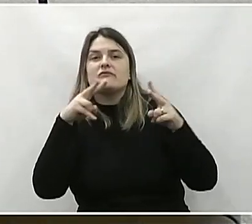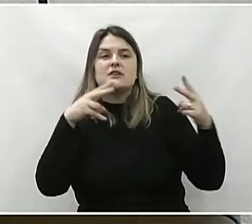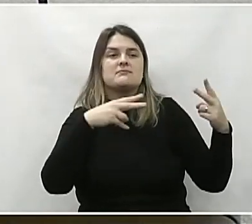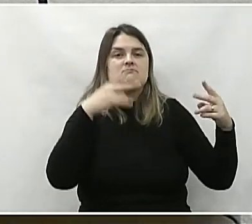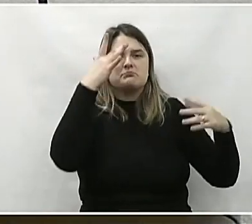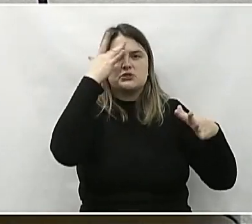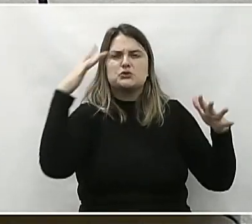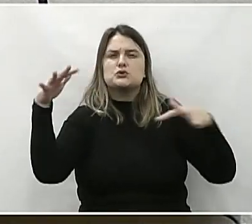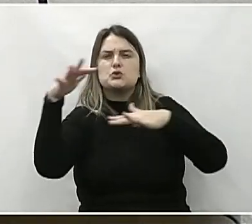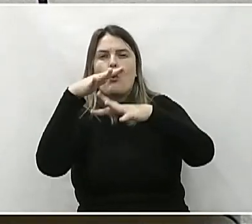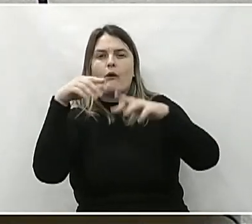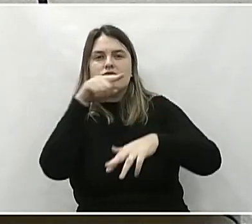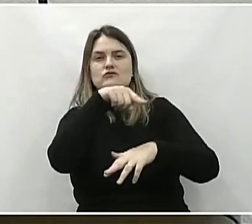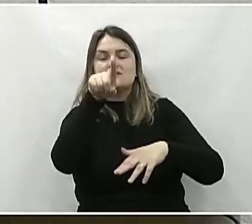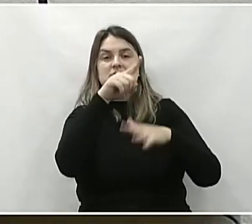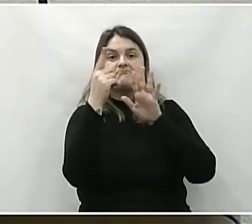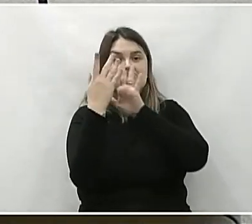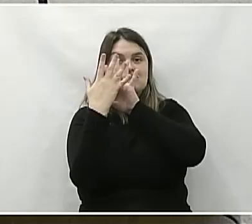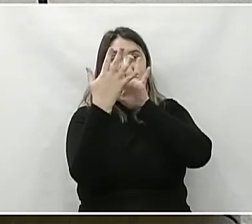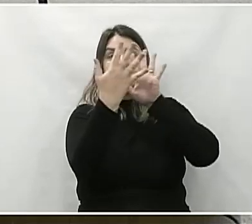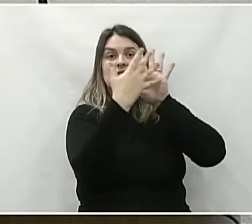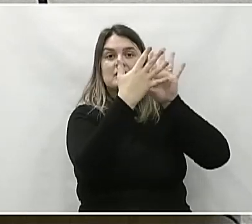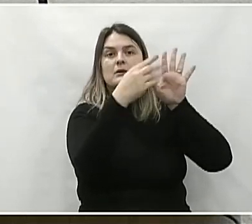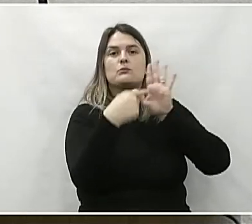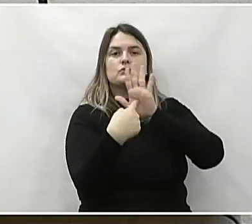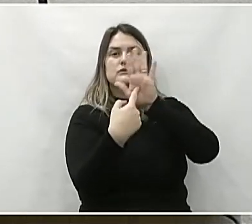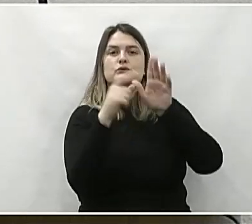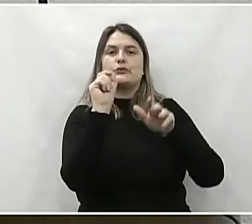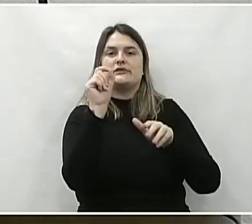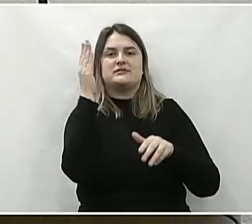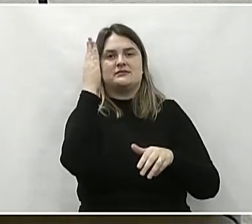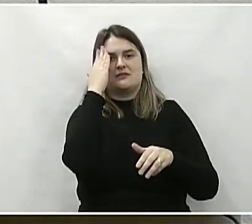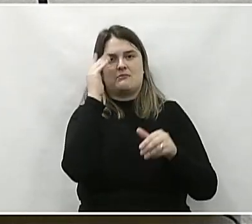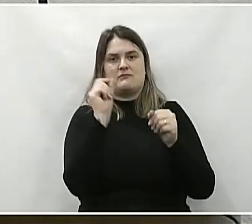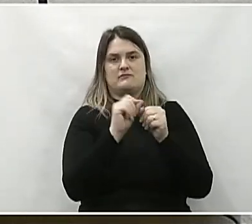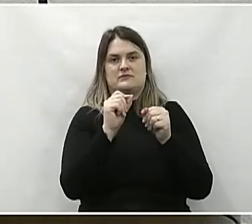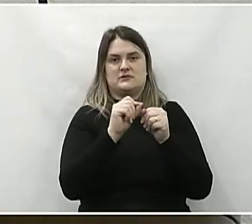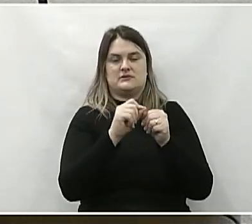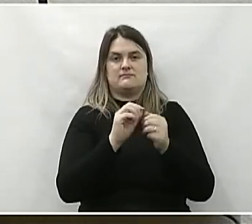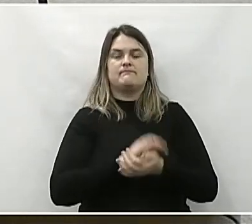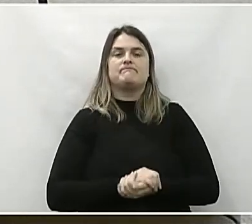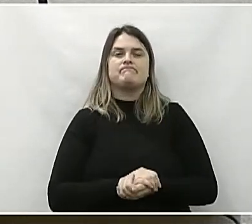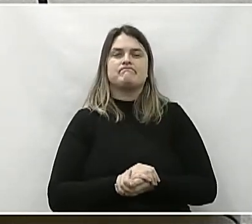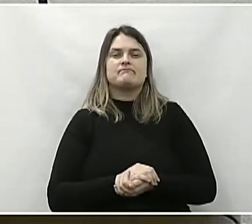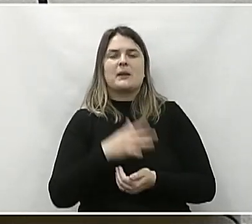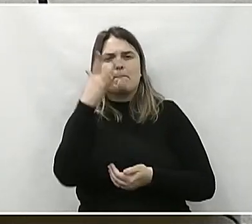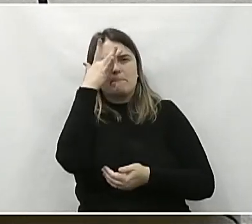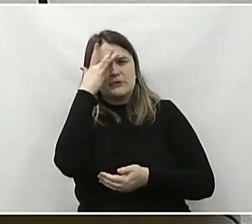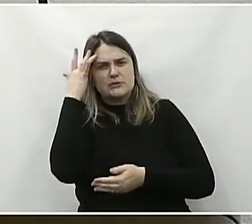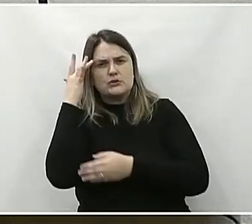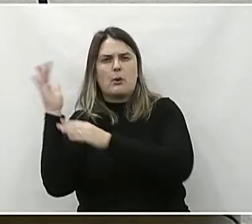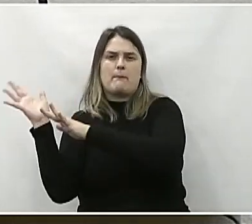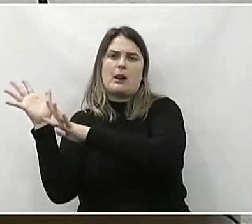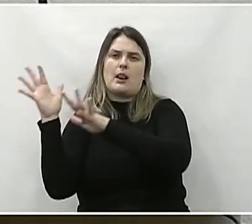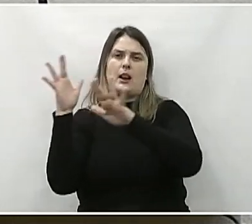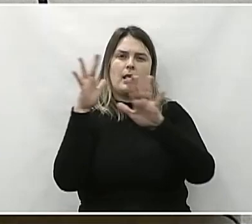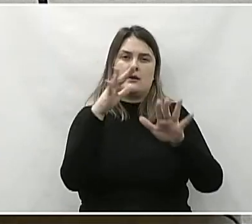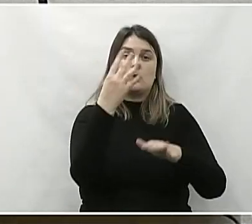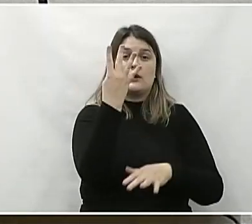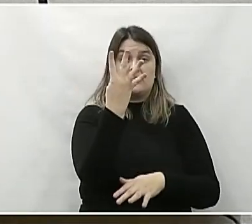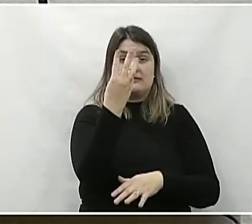de vocês se dedicando e mostrando que vocês sabem fazer então a participação foi de